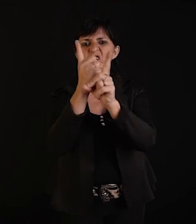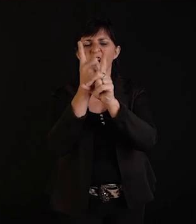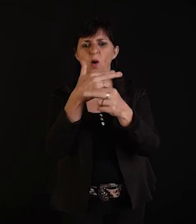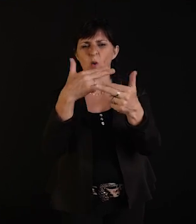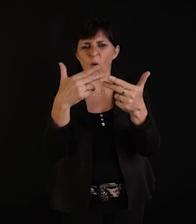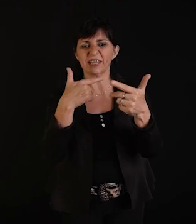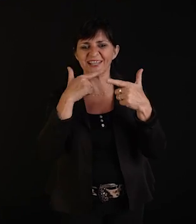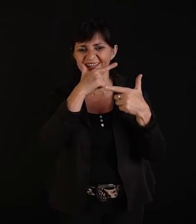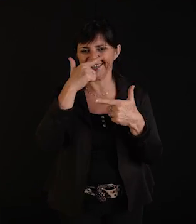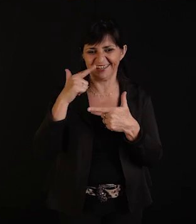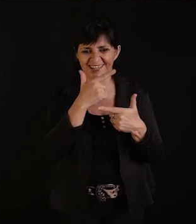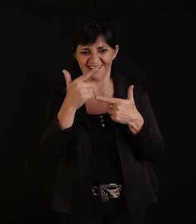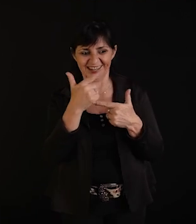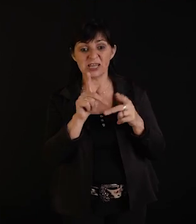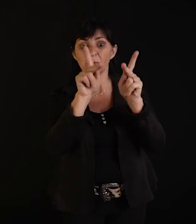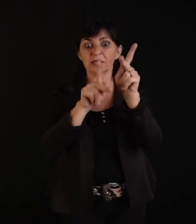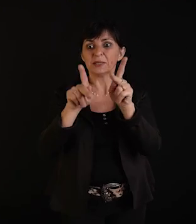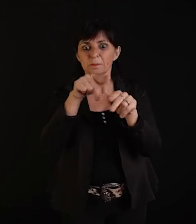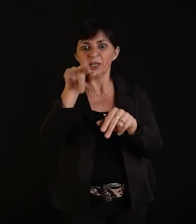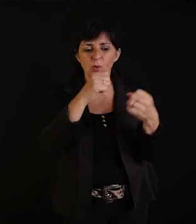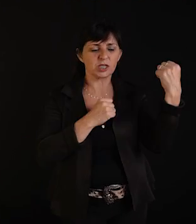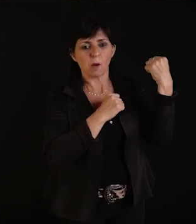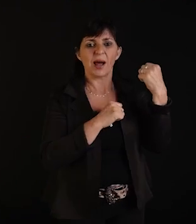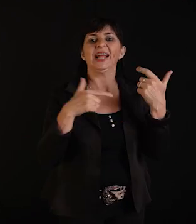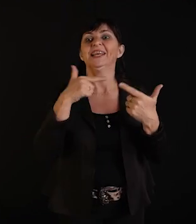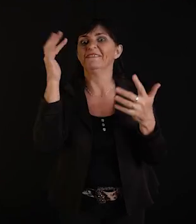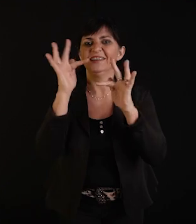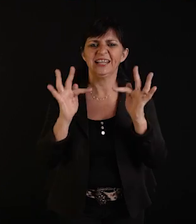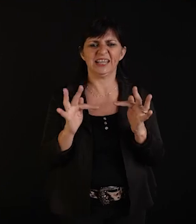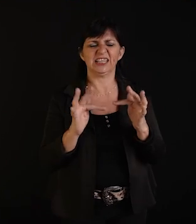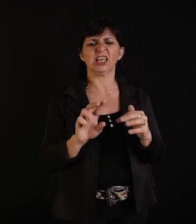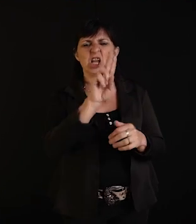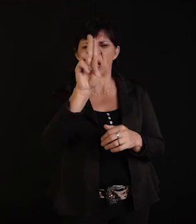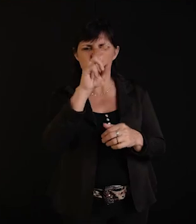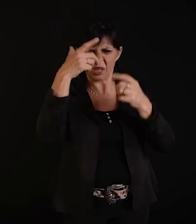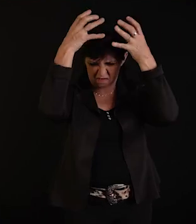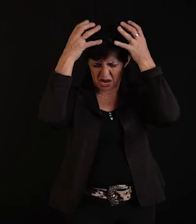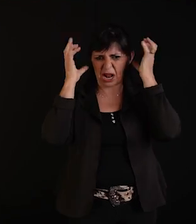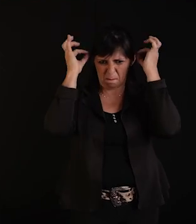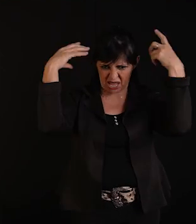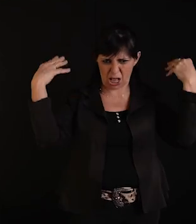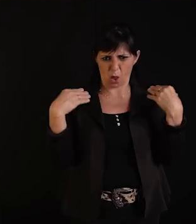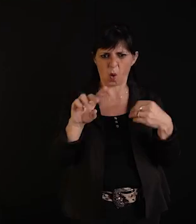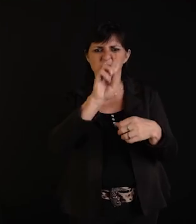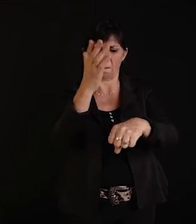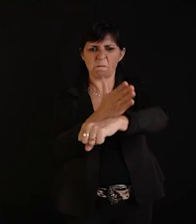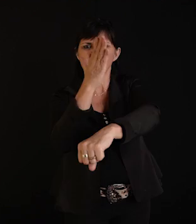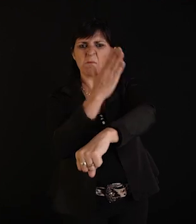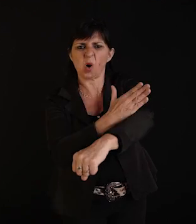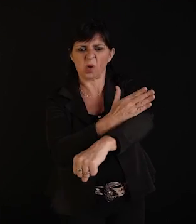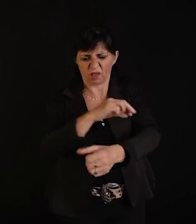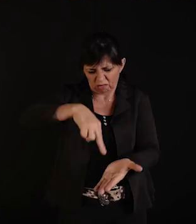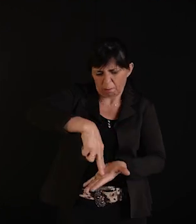animar o povo, animar o público, animar quem estava no baile. Então eu pegava a bota, eu colocava uma peruca, tocava de pé, pegava as